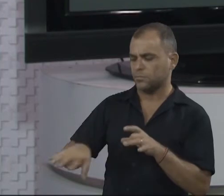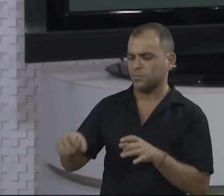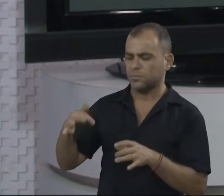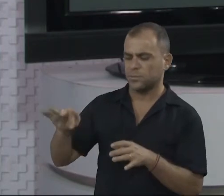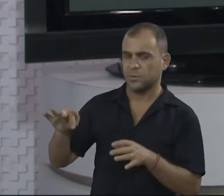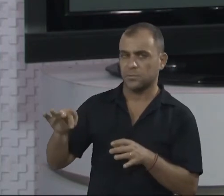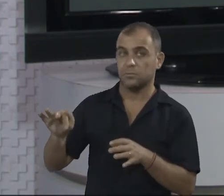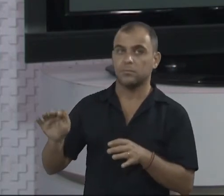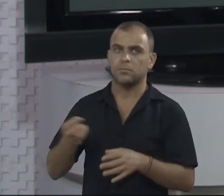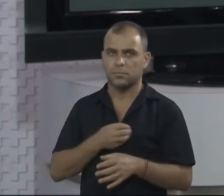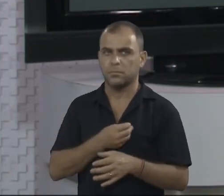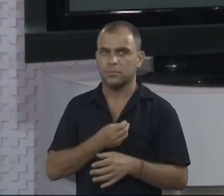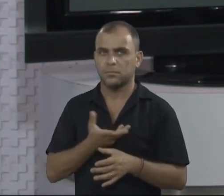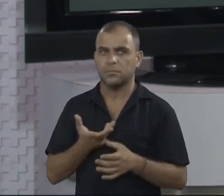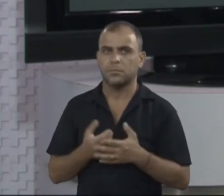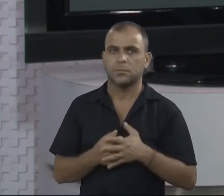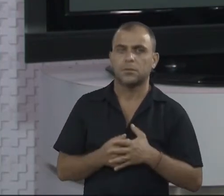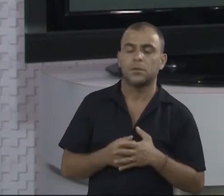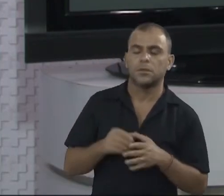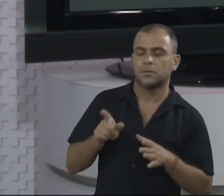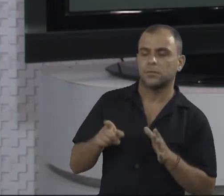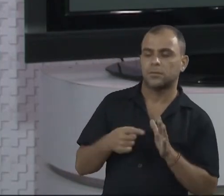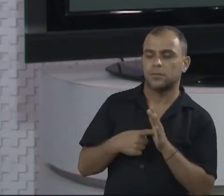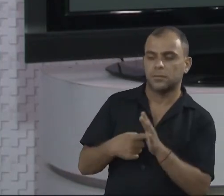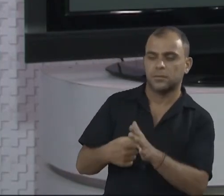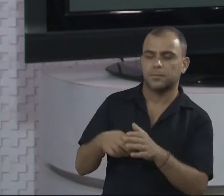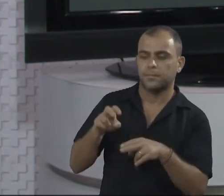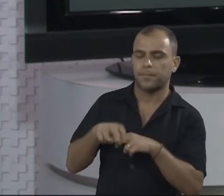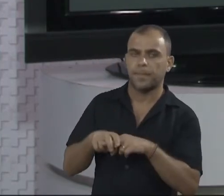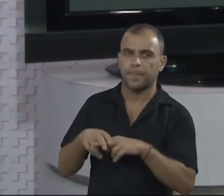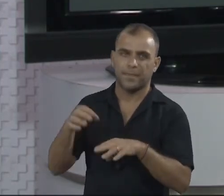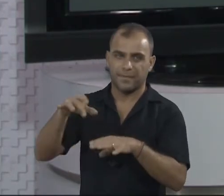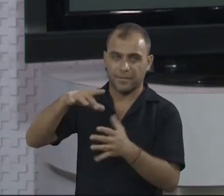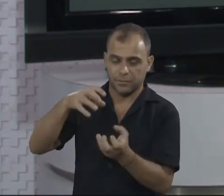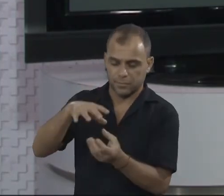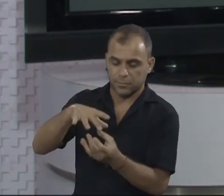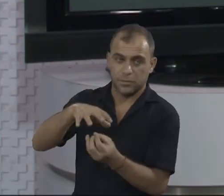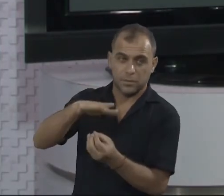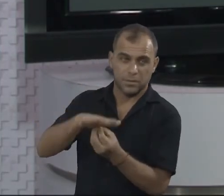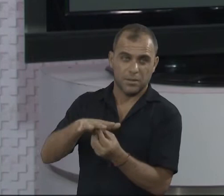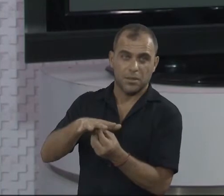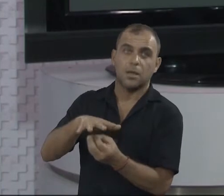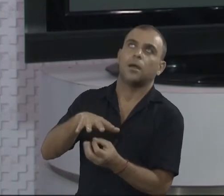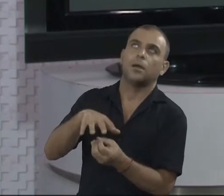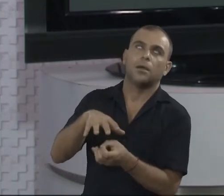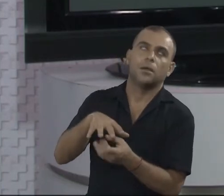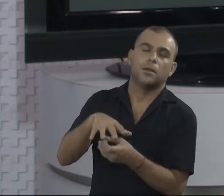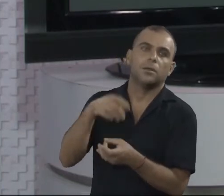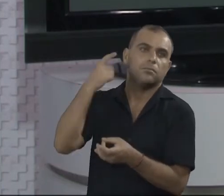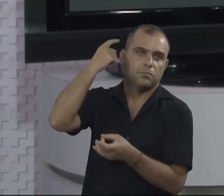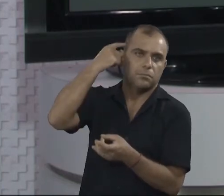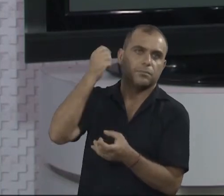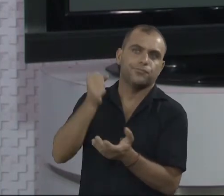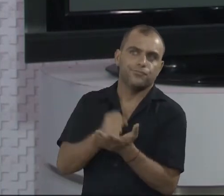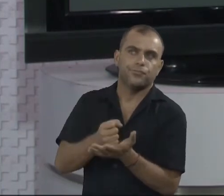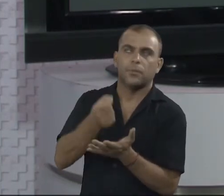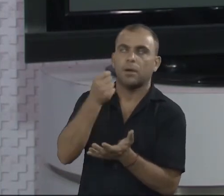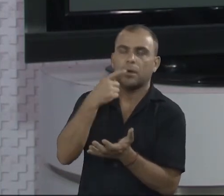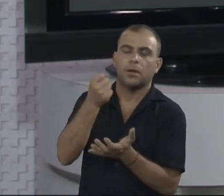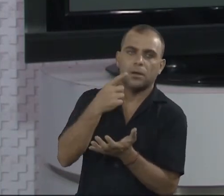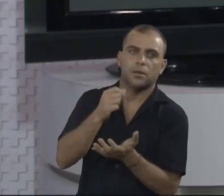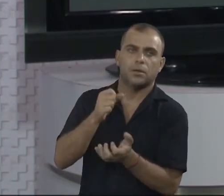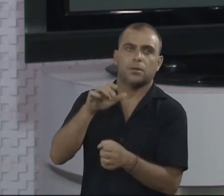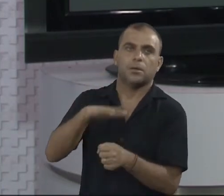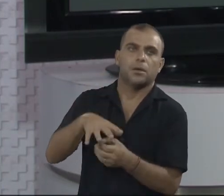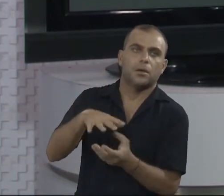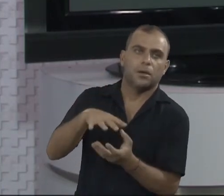de sobrevivência. E se você está ali sob efeitos de substâncias psicoativas, você vai ficar ali sentindo dor e não